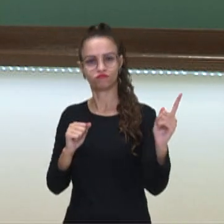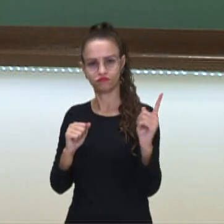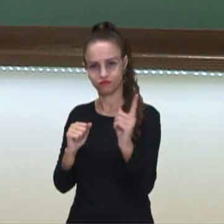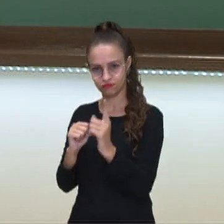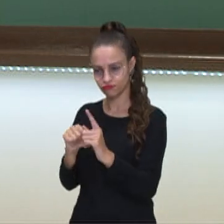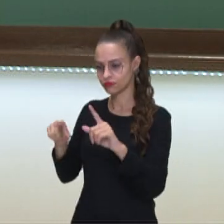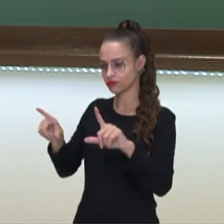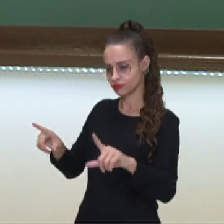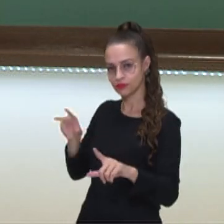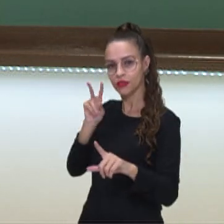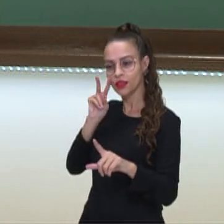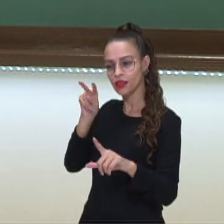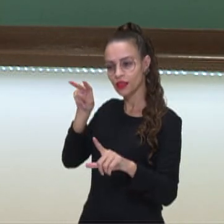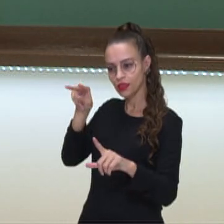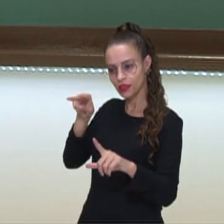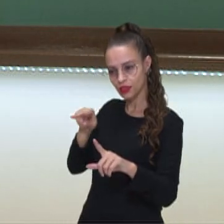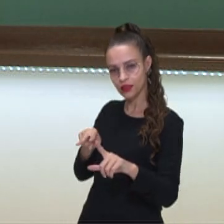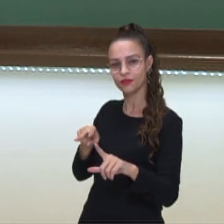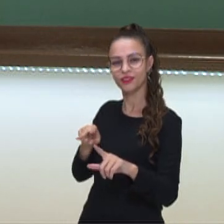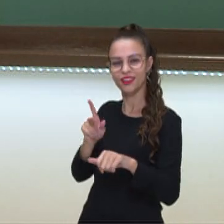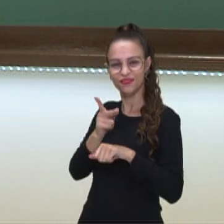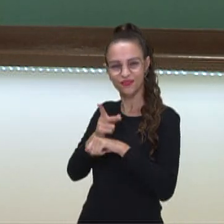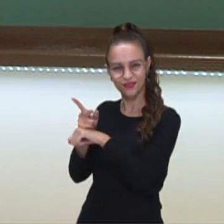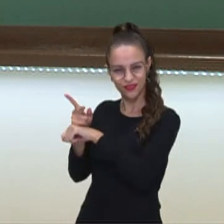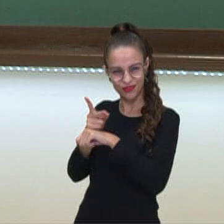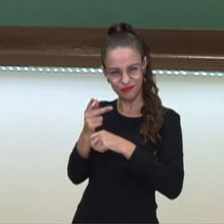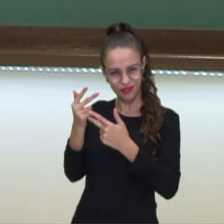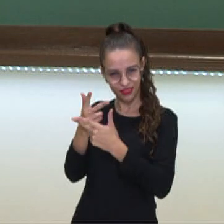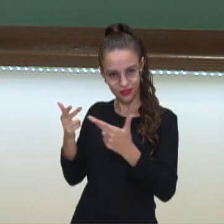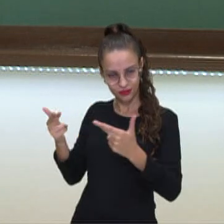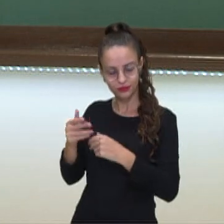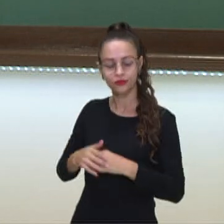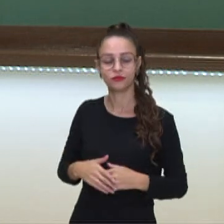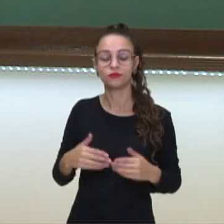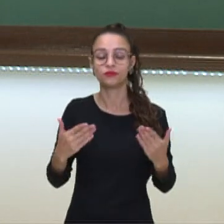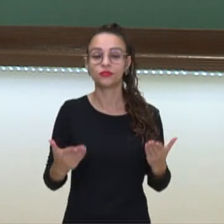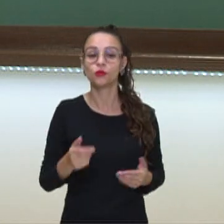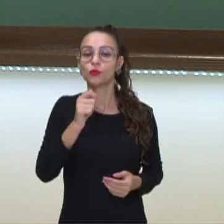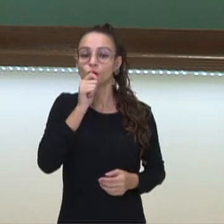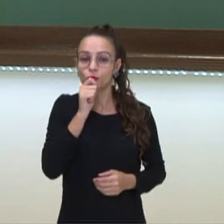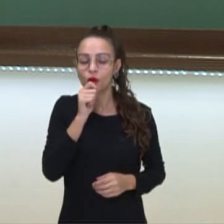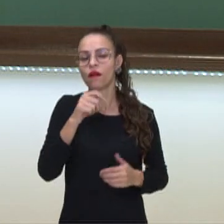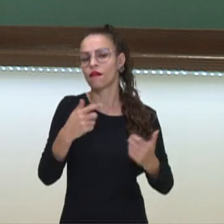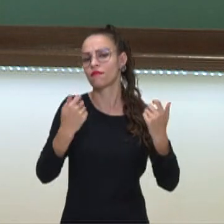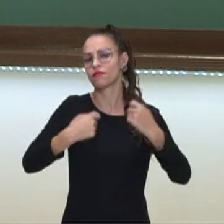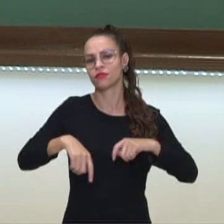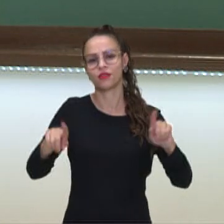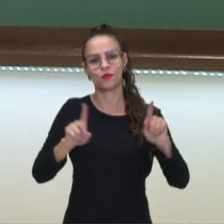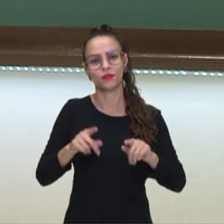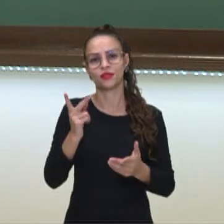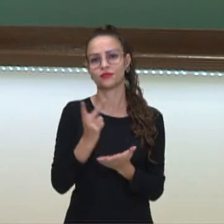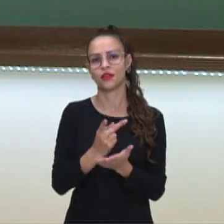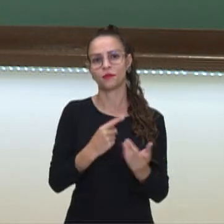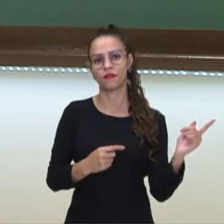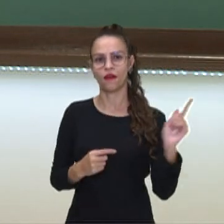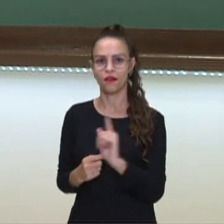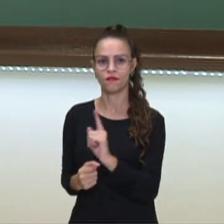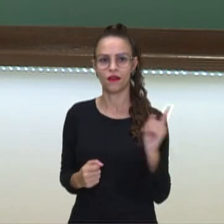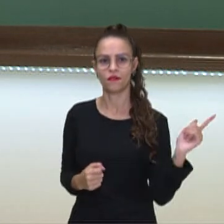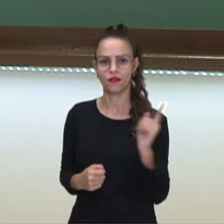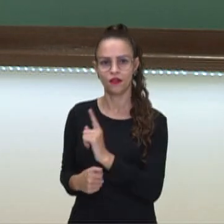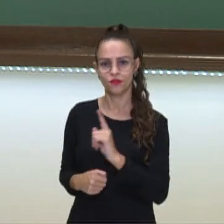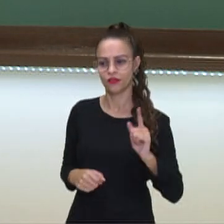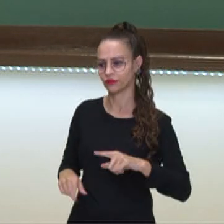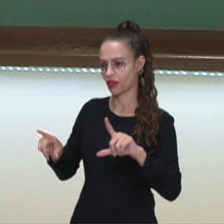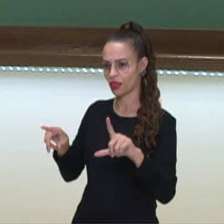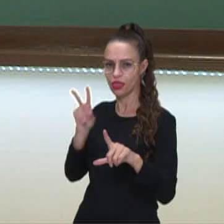para confirmar nas imagens, tá? Então o árbitro ele não precisa ir toda hora na cabine para